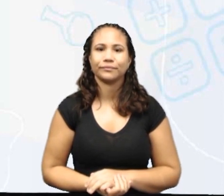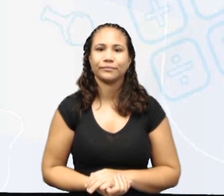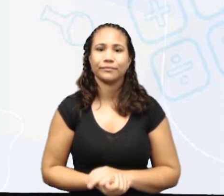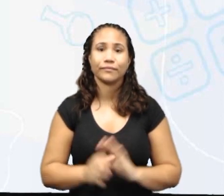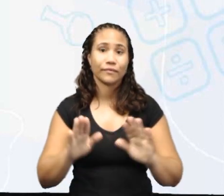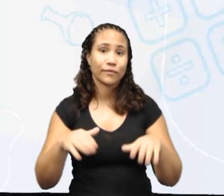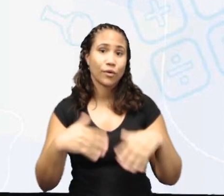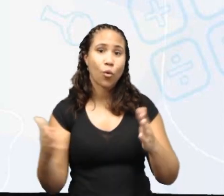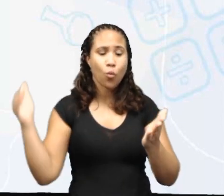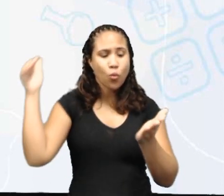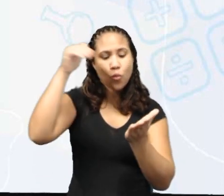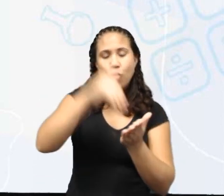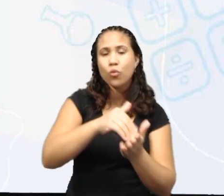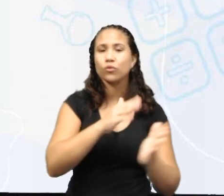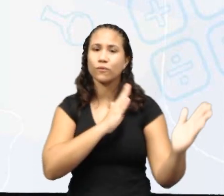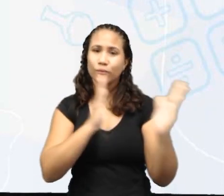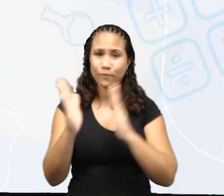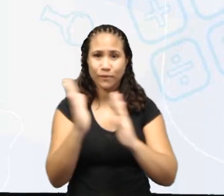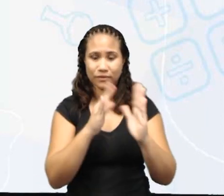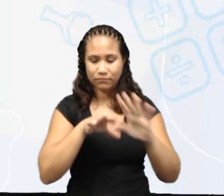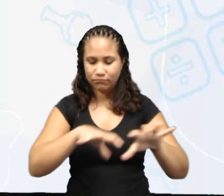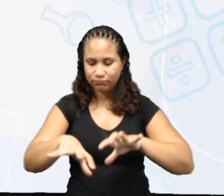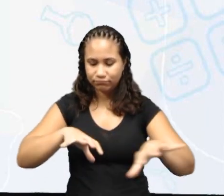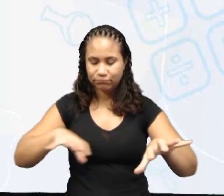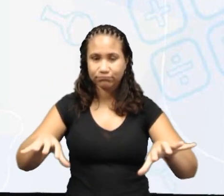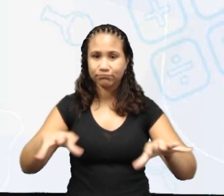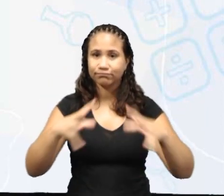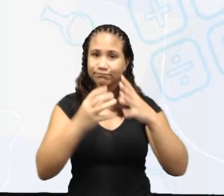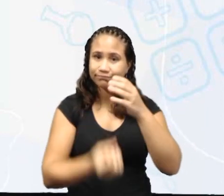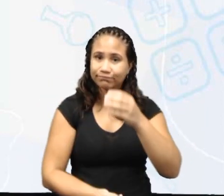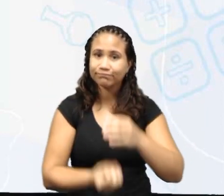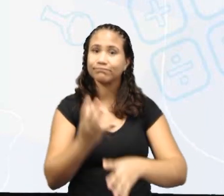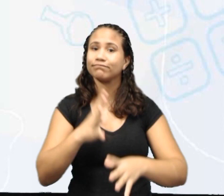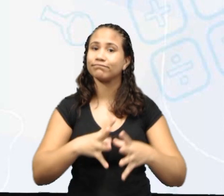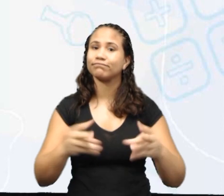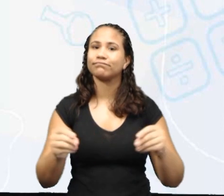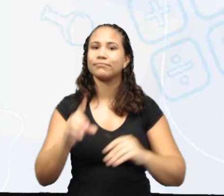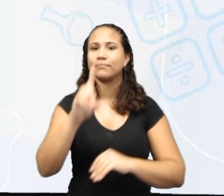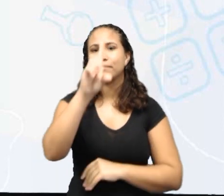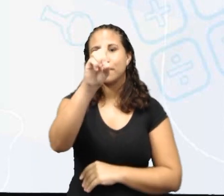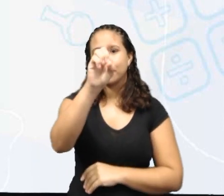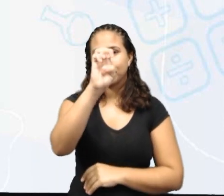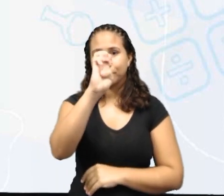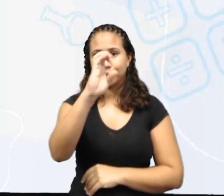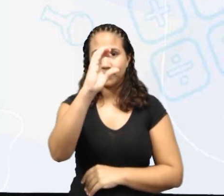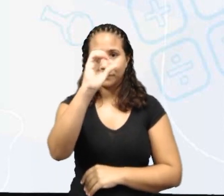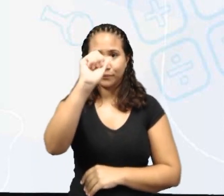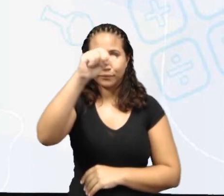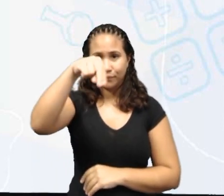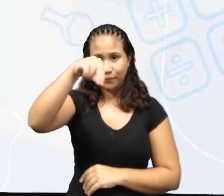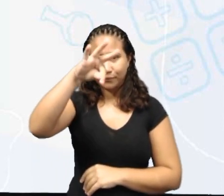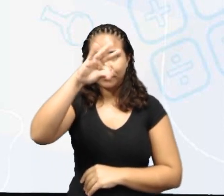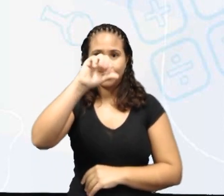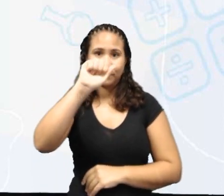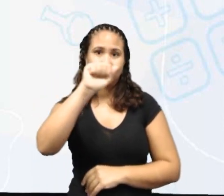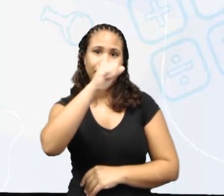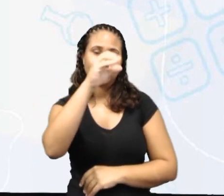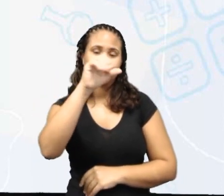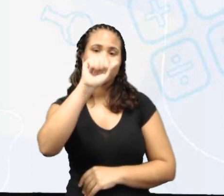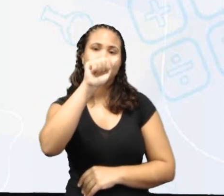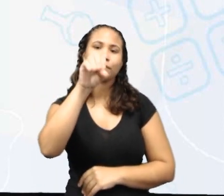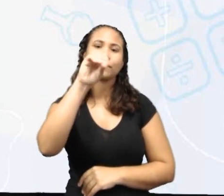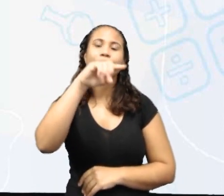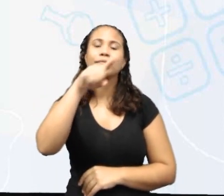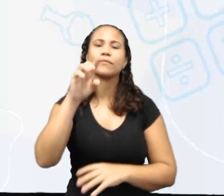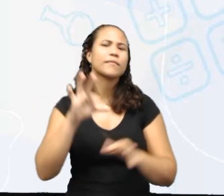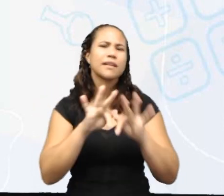E o nosso último processo de separação de misturas heterogêneas é a decantação. No que consiste a decantação?